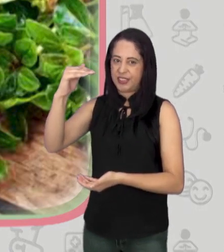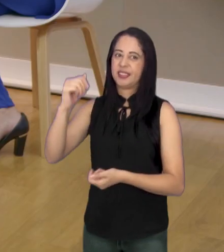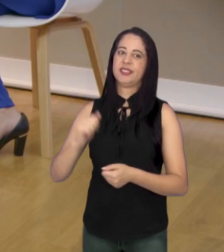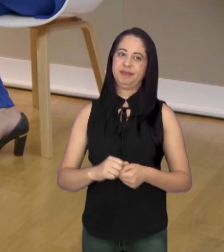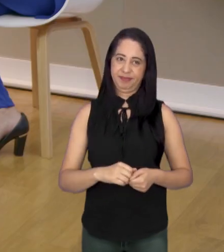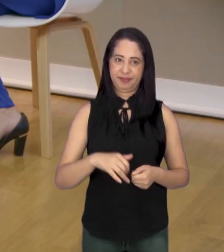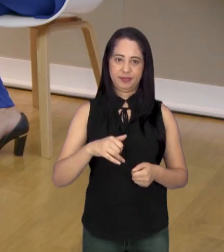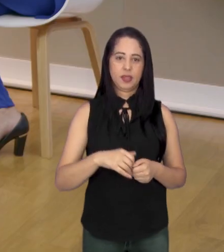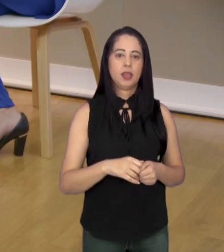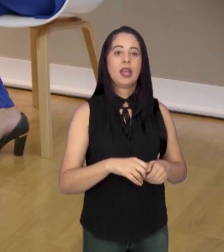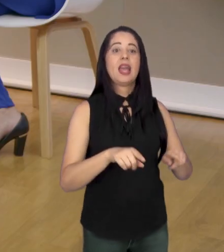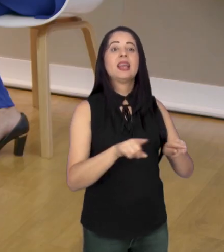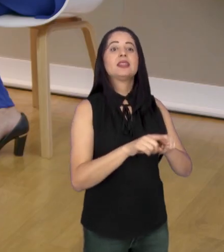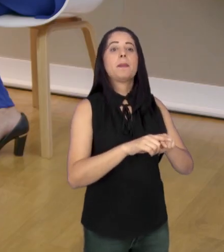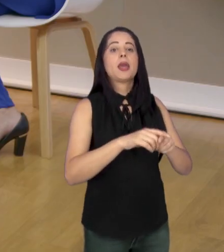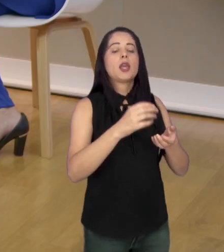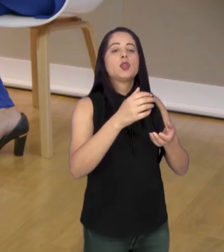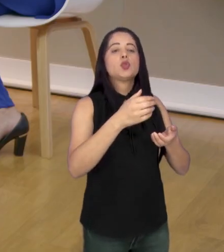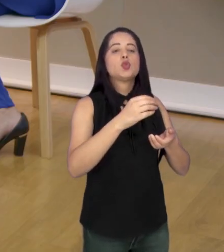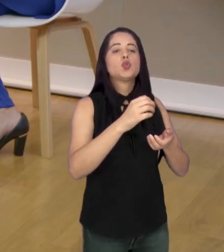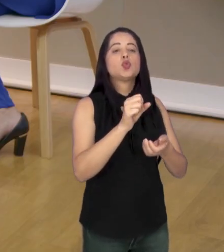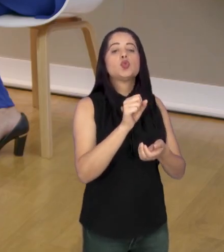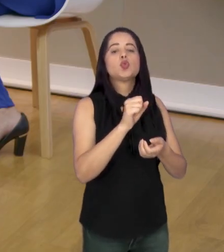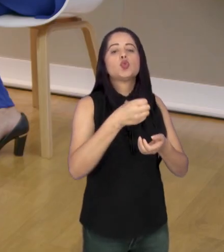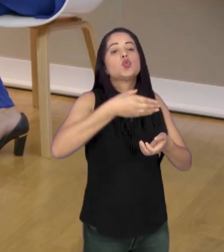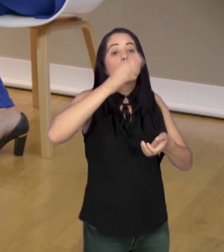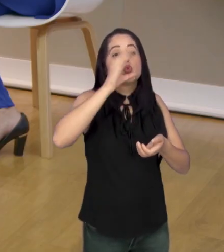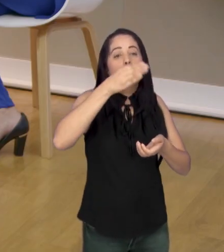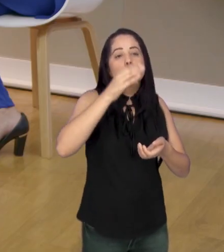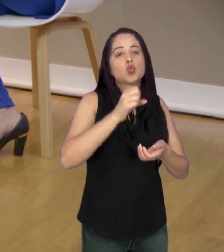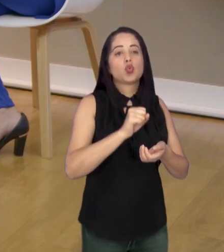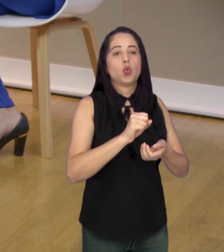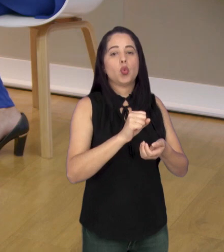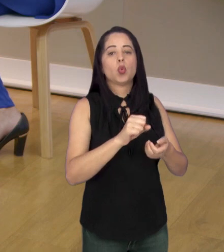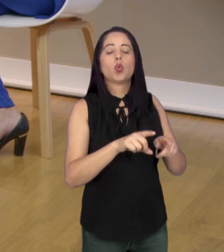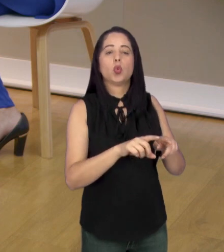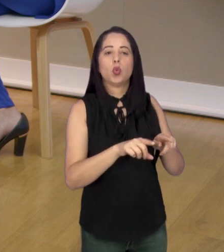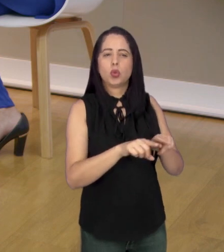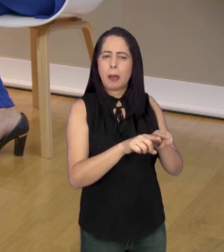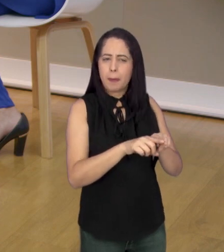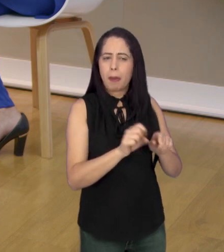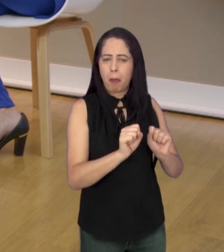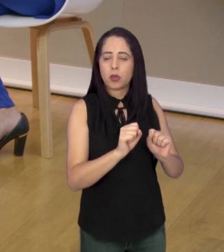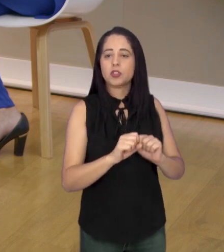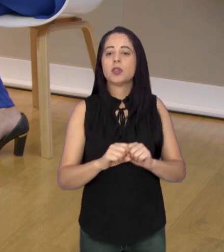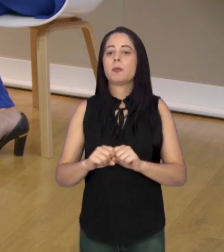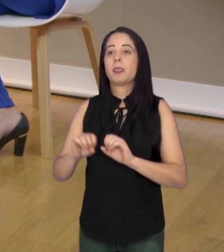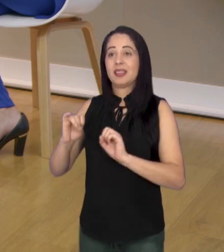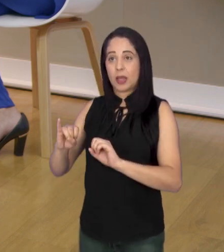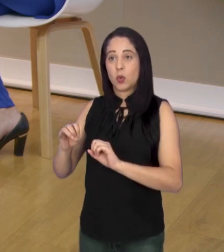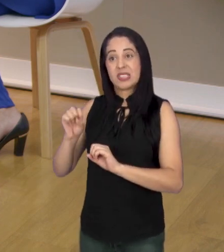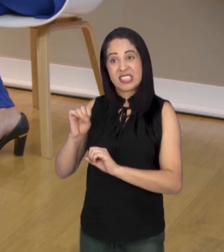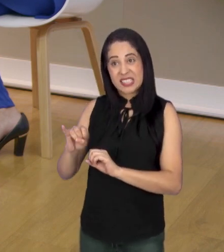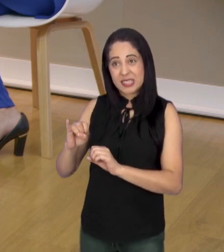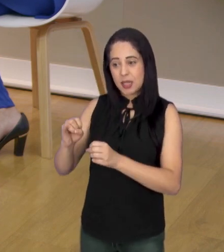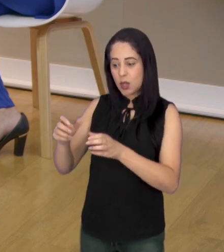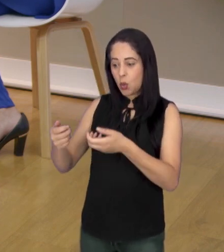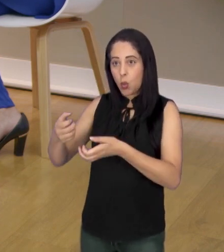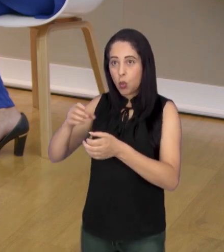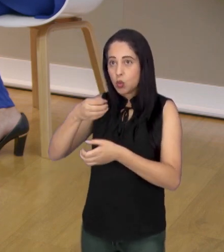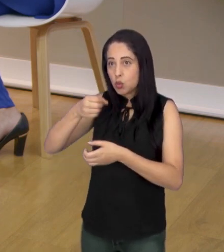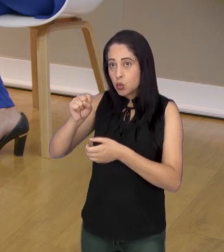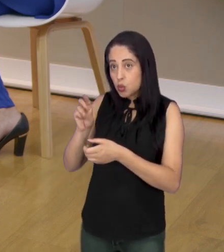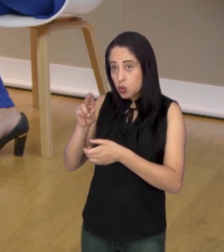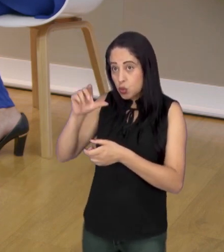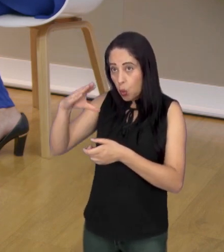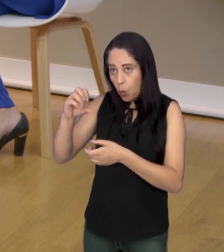nem falar, né? É. E sucos coados, na verdade, vem a questão da fibra Exatamente, novamente. mas os industrializados ainda são piores, então se a gente